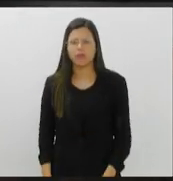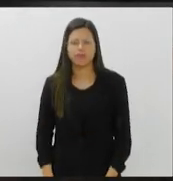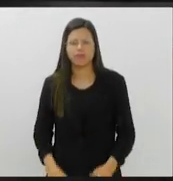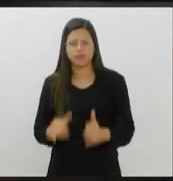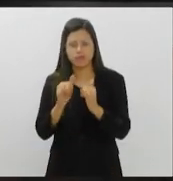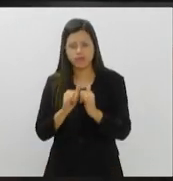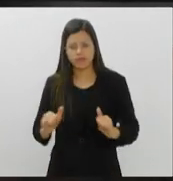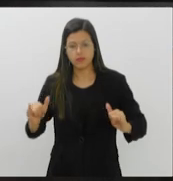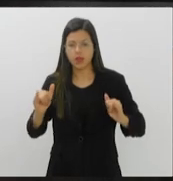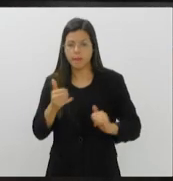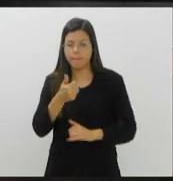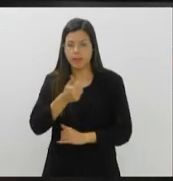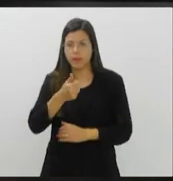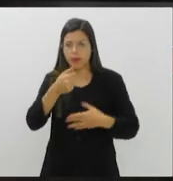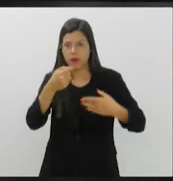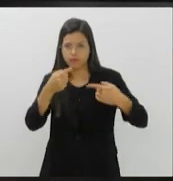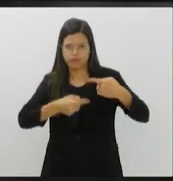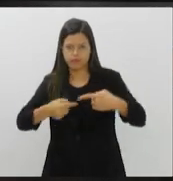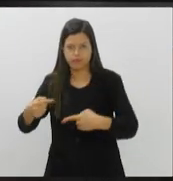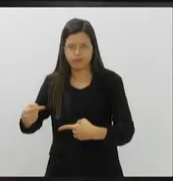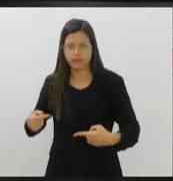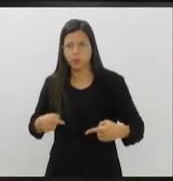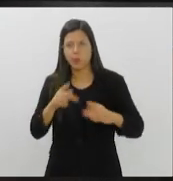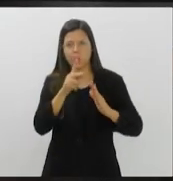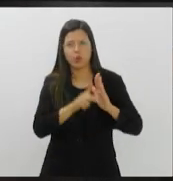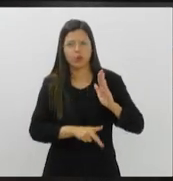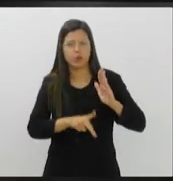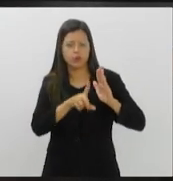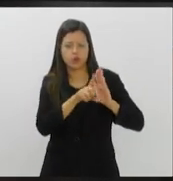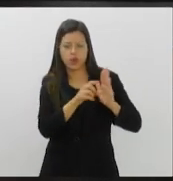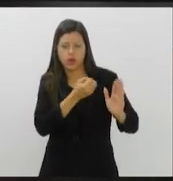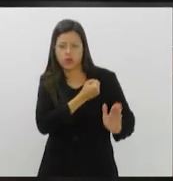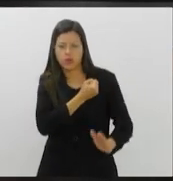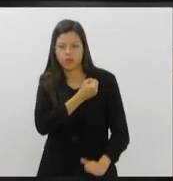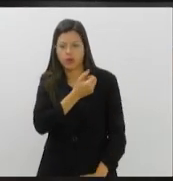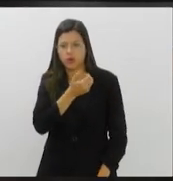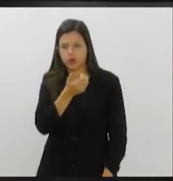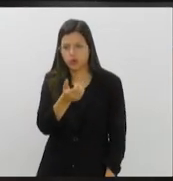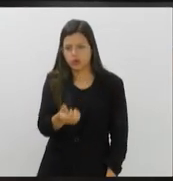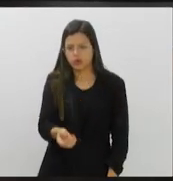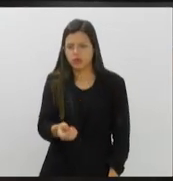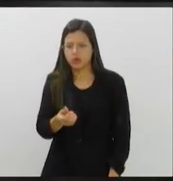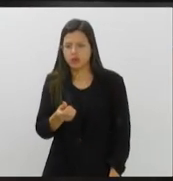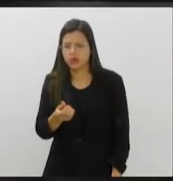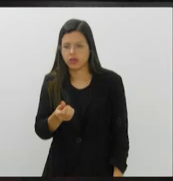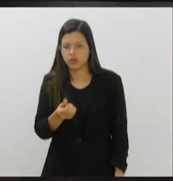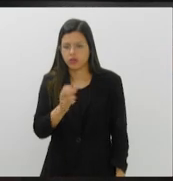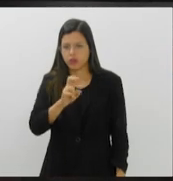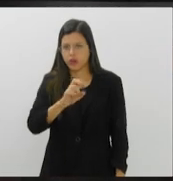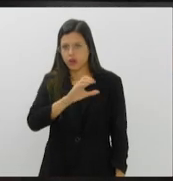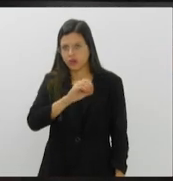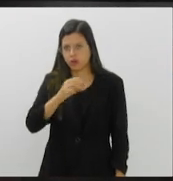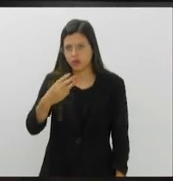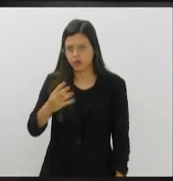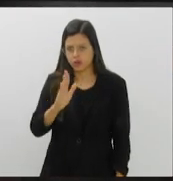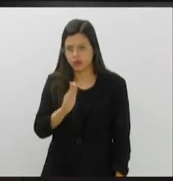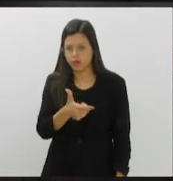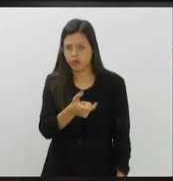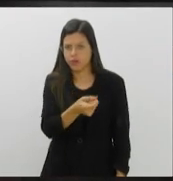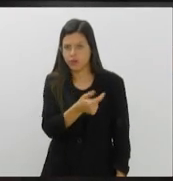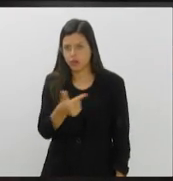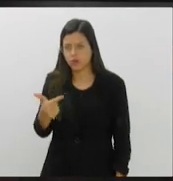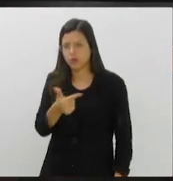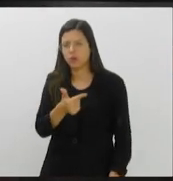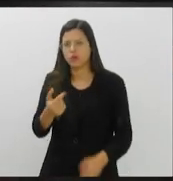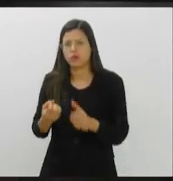Anuncio, em primeira discussão, projeto de lei número 6.503, de 2022, de autoria do